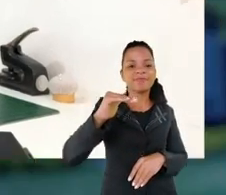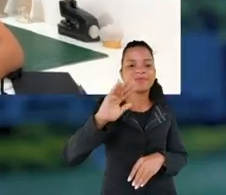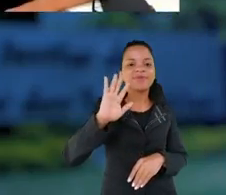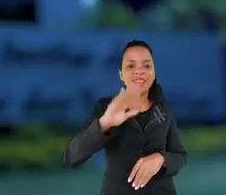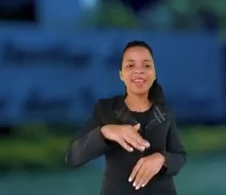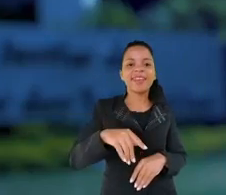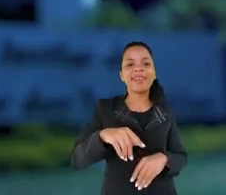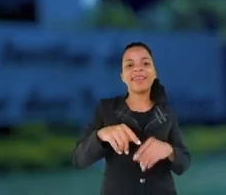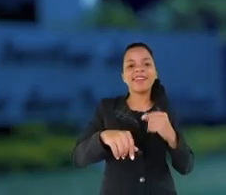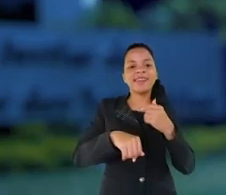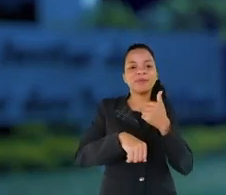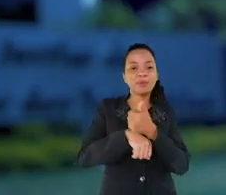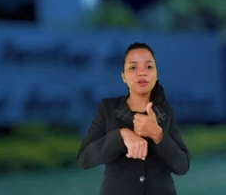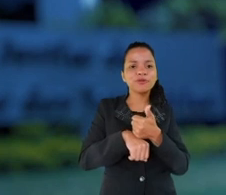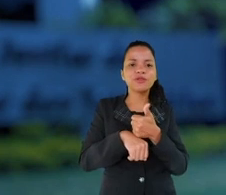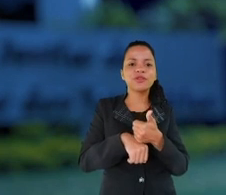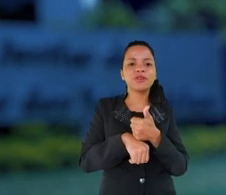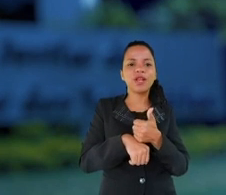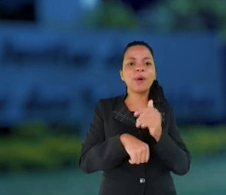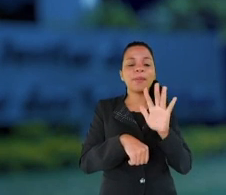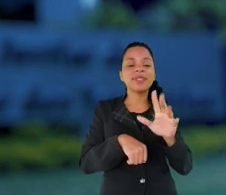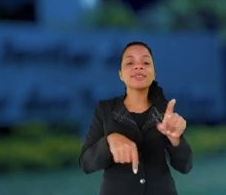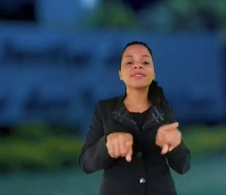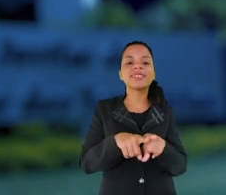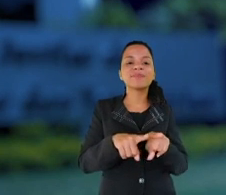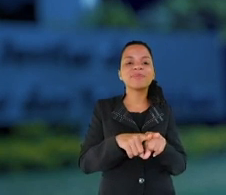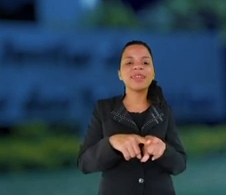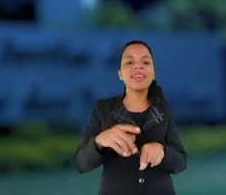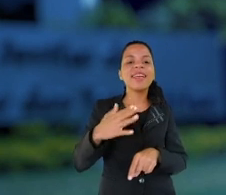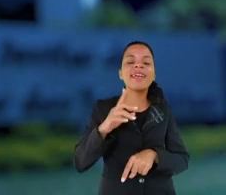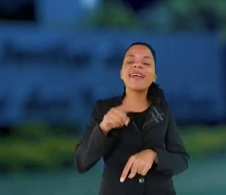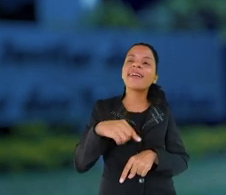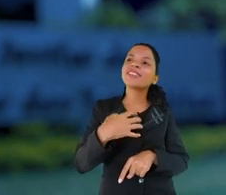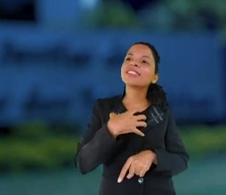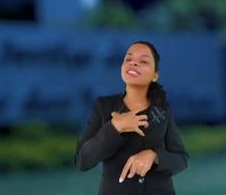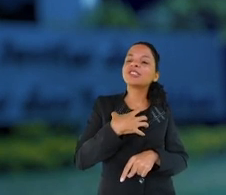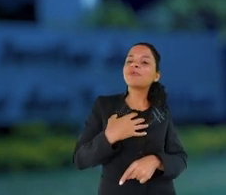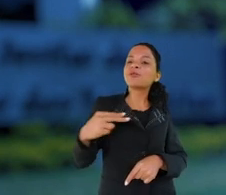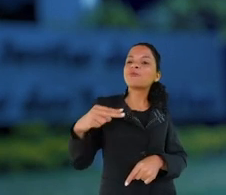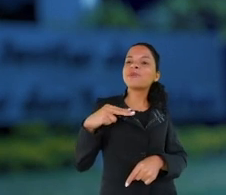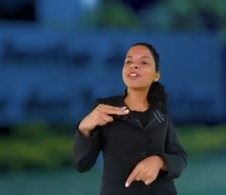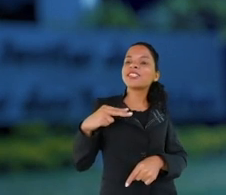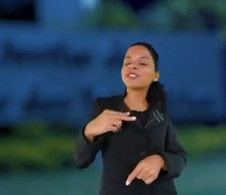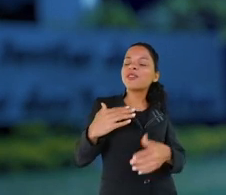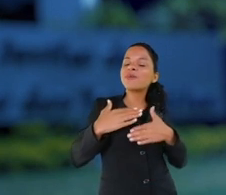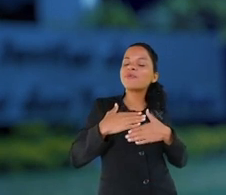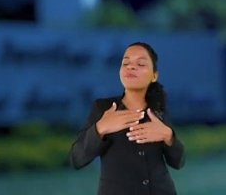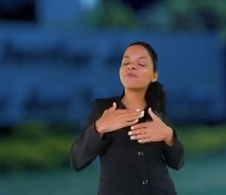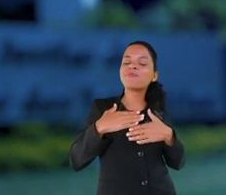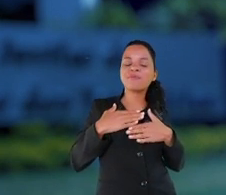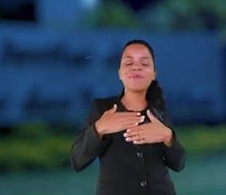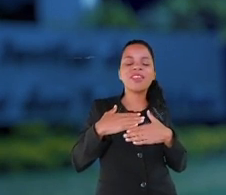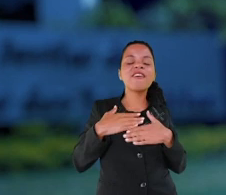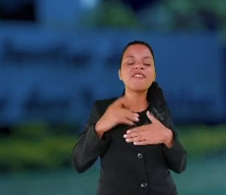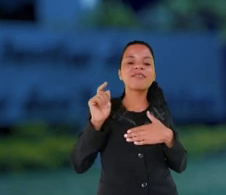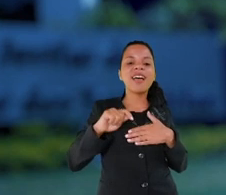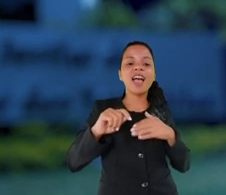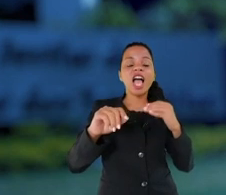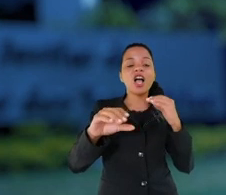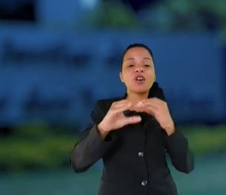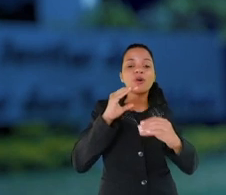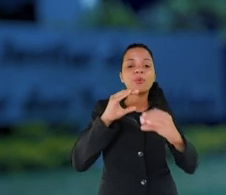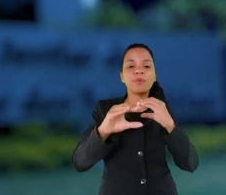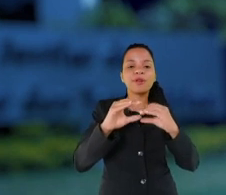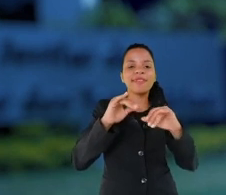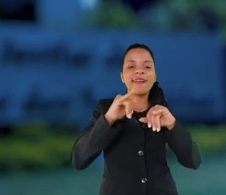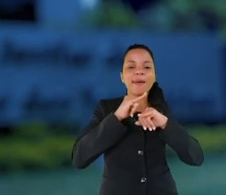vai para um lado pessoal, assim, de saber que eu vou poder me comunicar com mais pessoas. Eu acho que